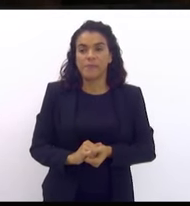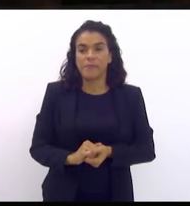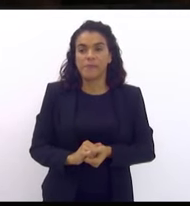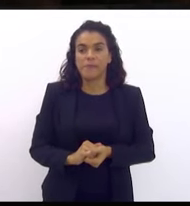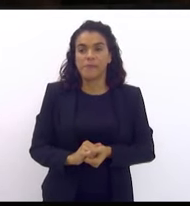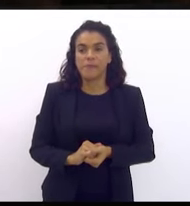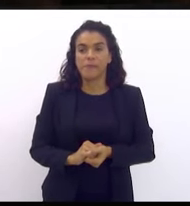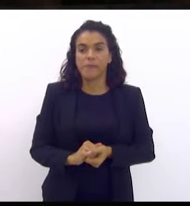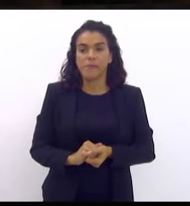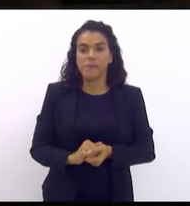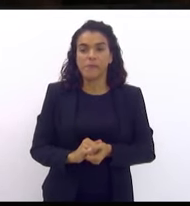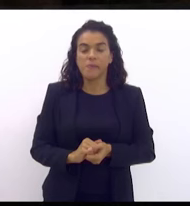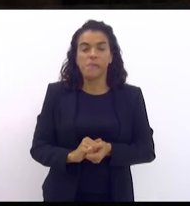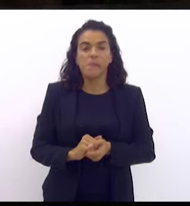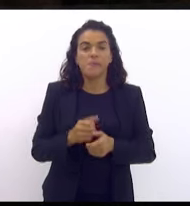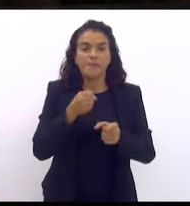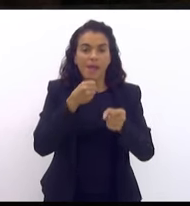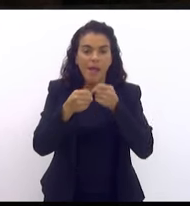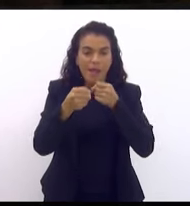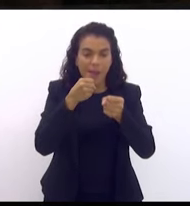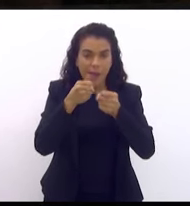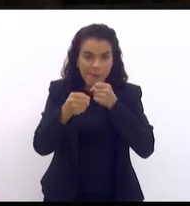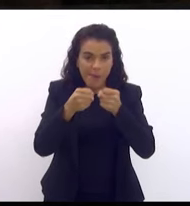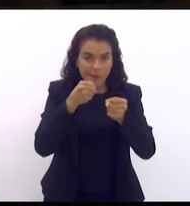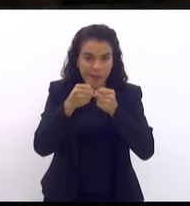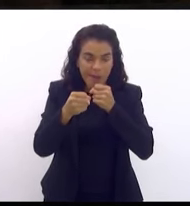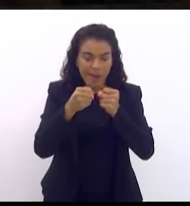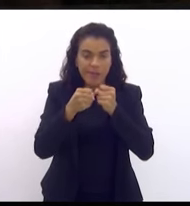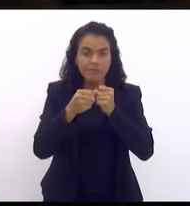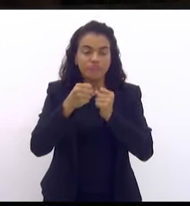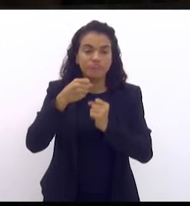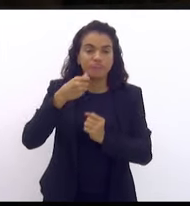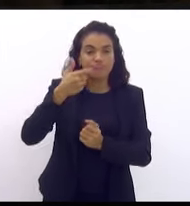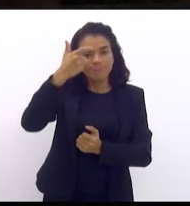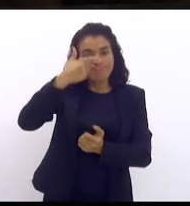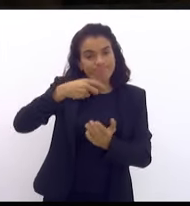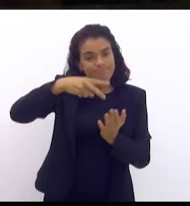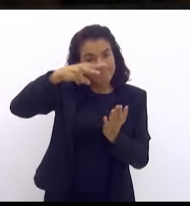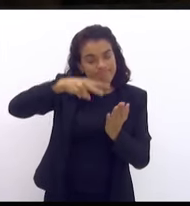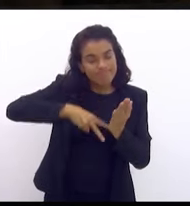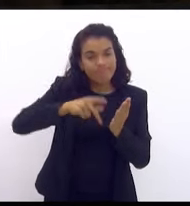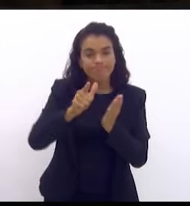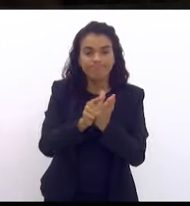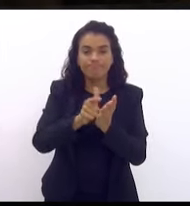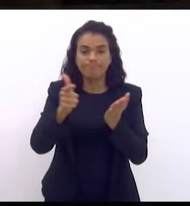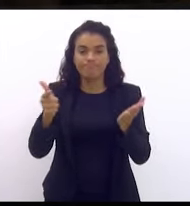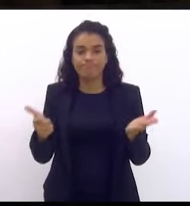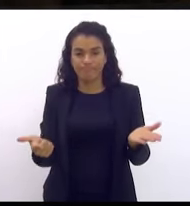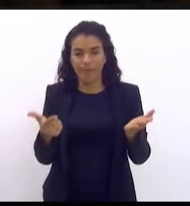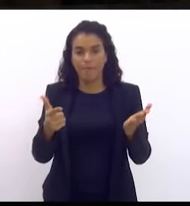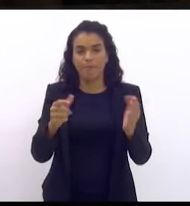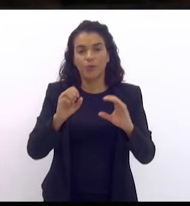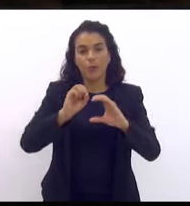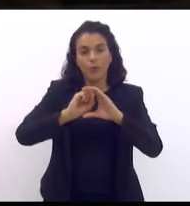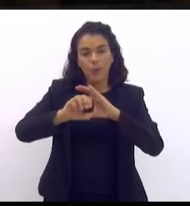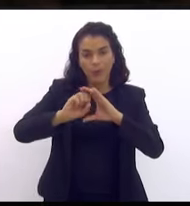da matéria que li em perplexidade no jornal O Globo de